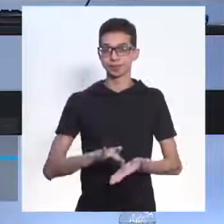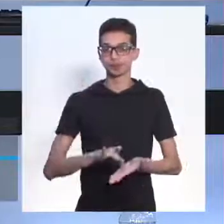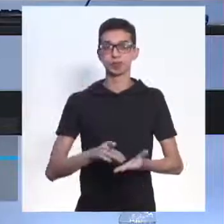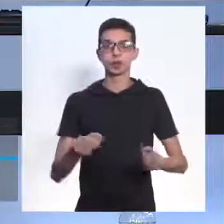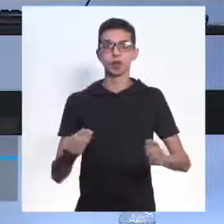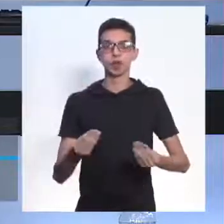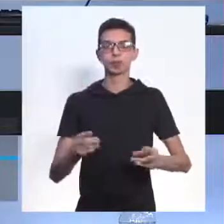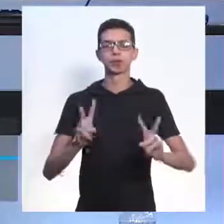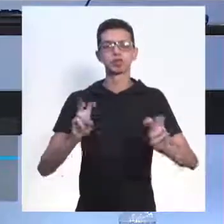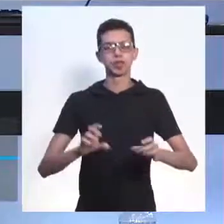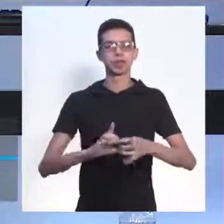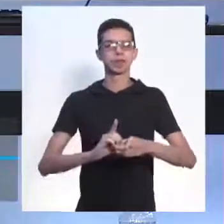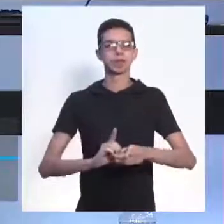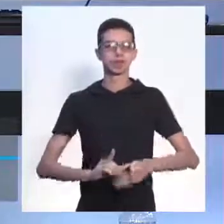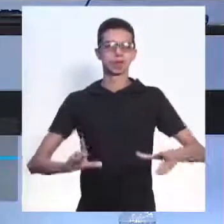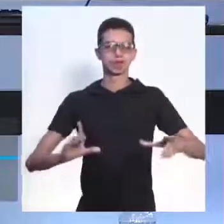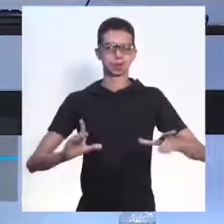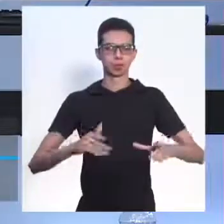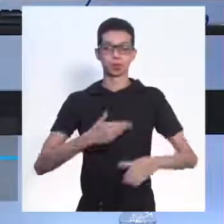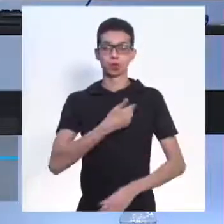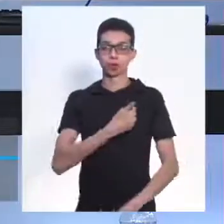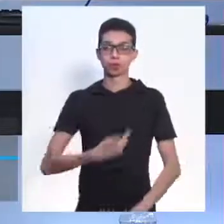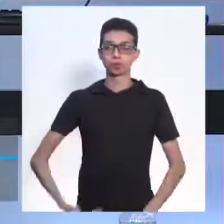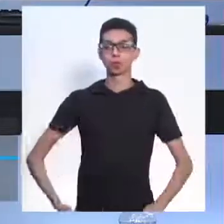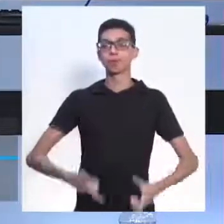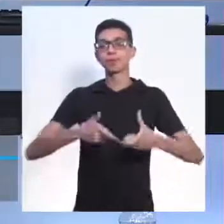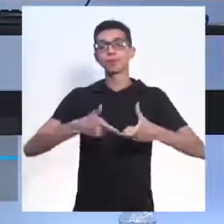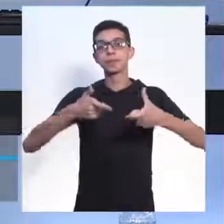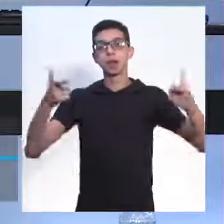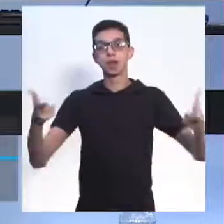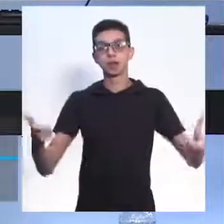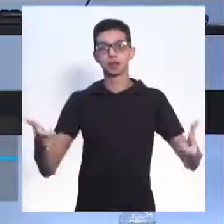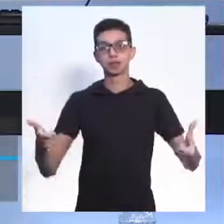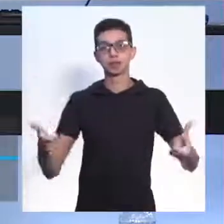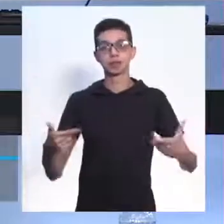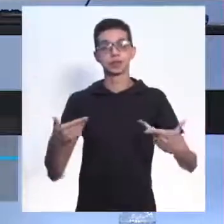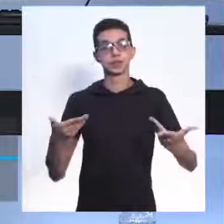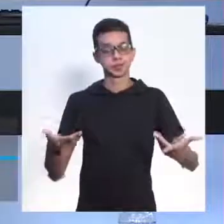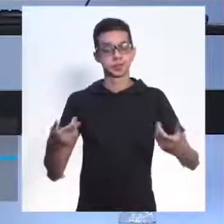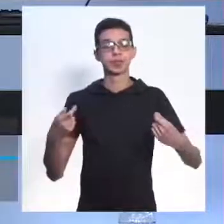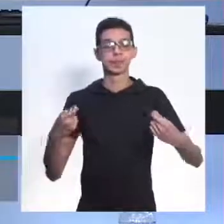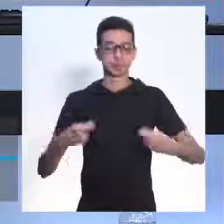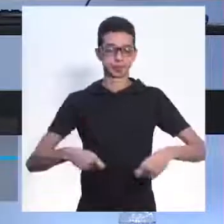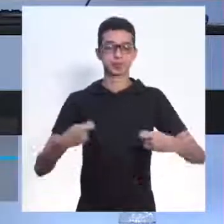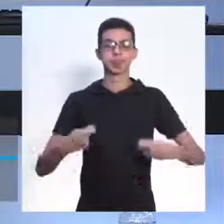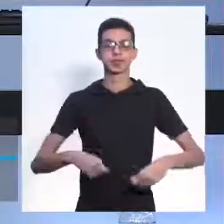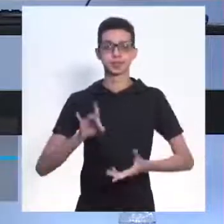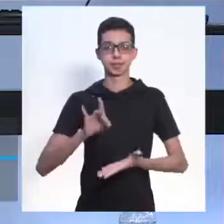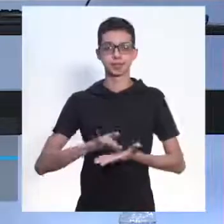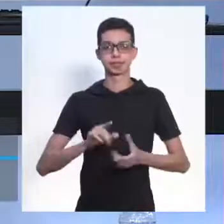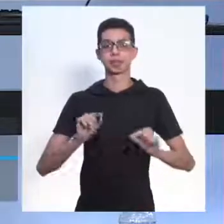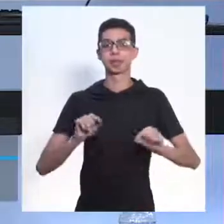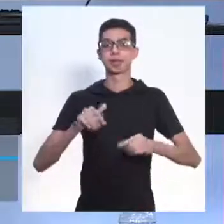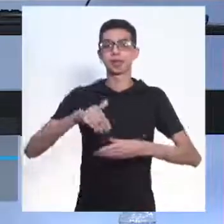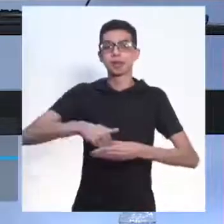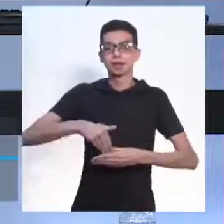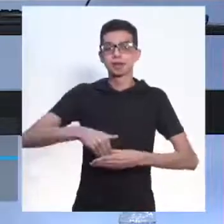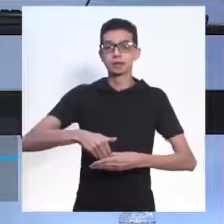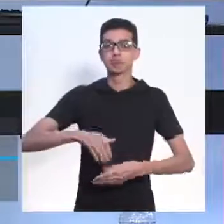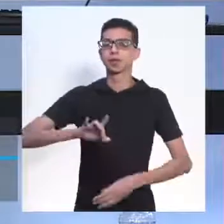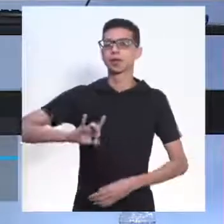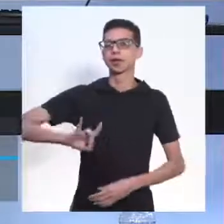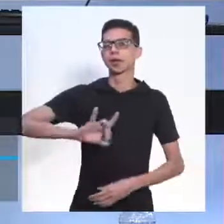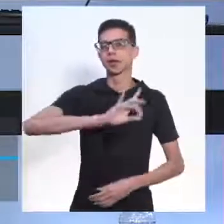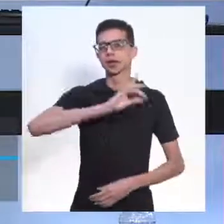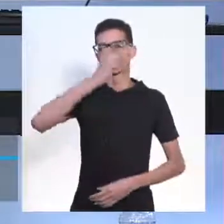princípio da Democracia que o governo da maioria né então nós precisamos garantir é que esses eleitores que esses